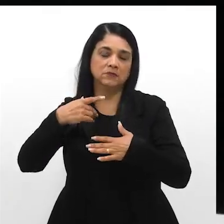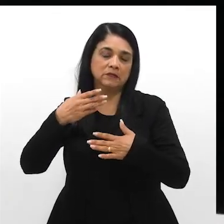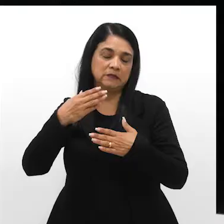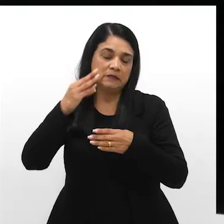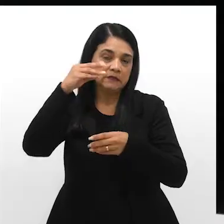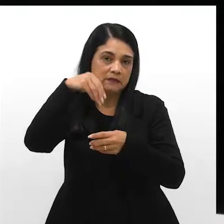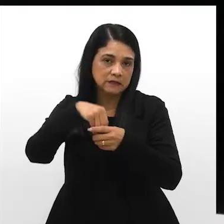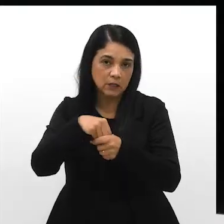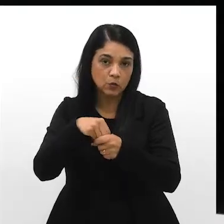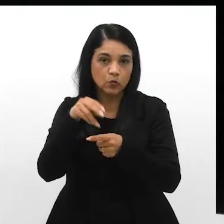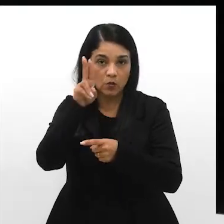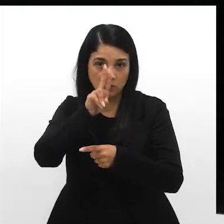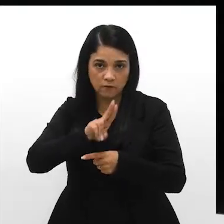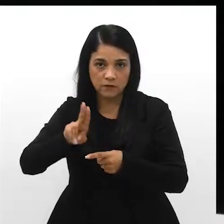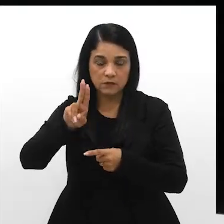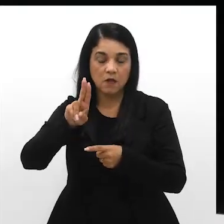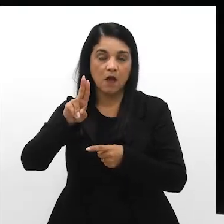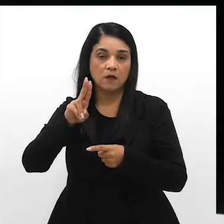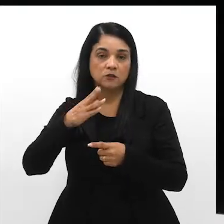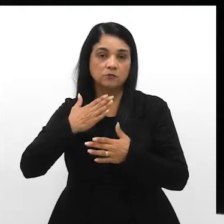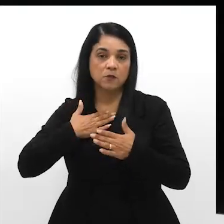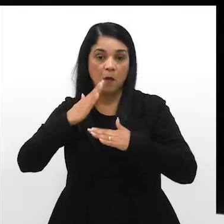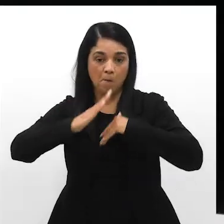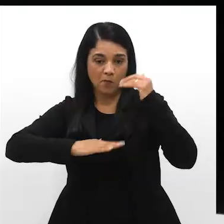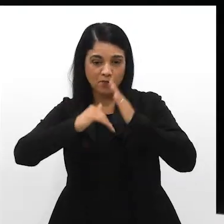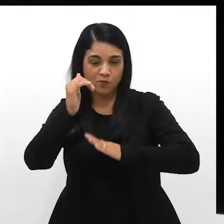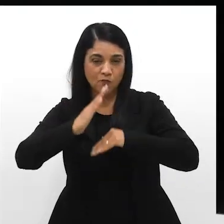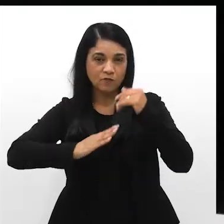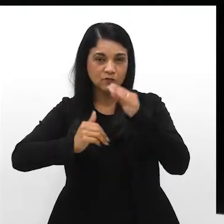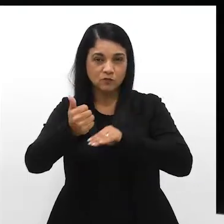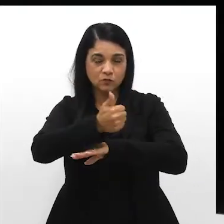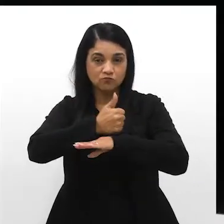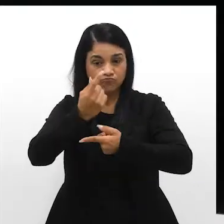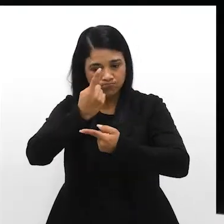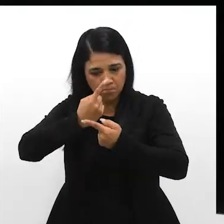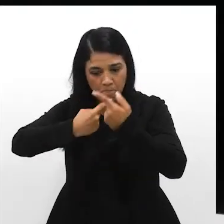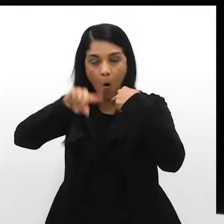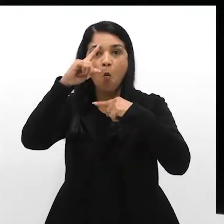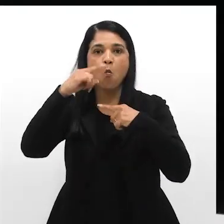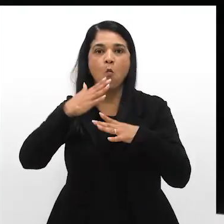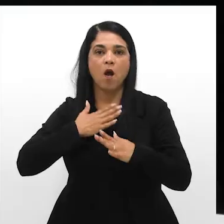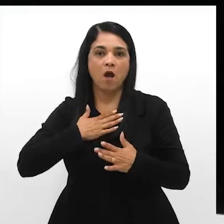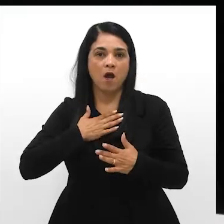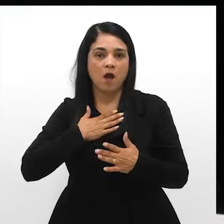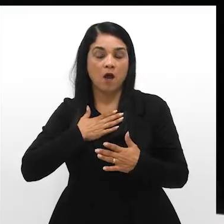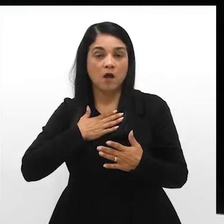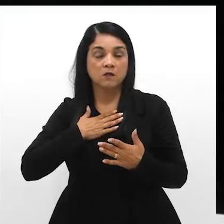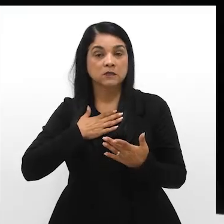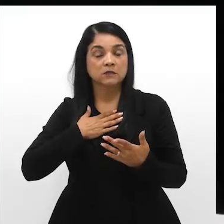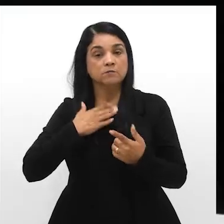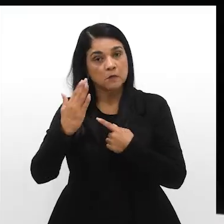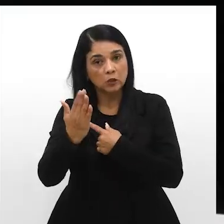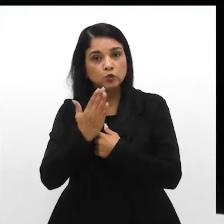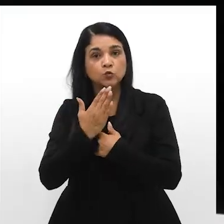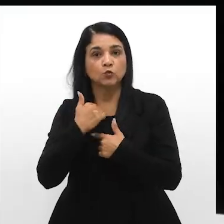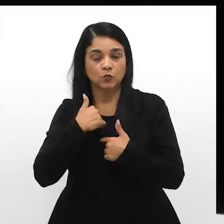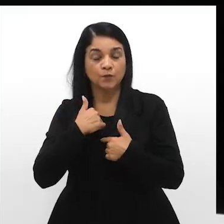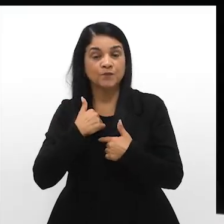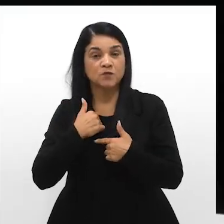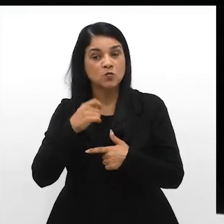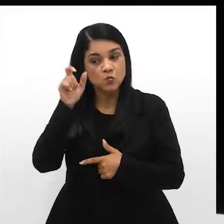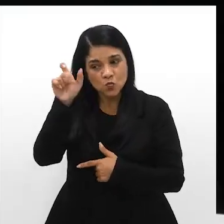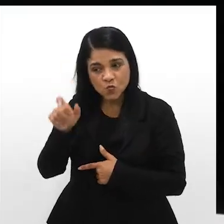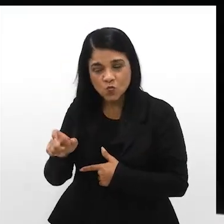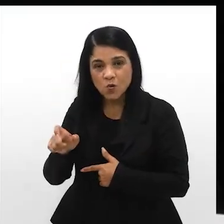né? Ela me deu um staff, vamos dizer assim. E um